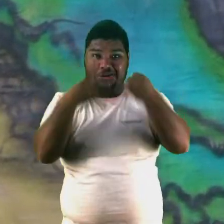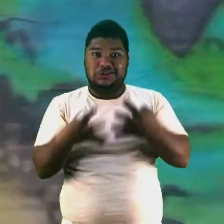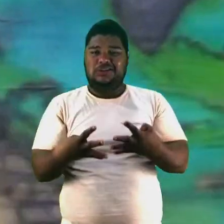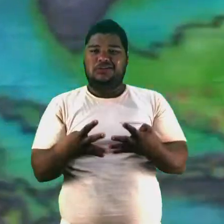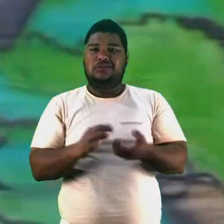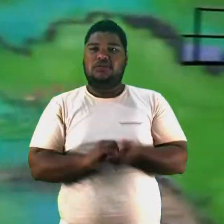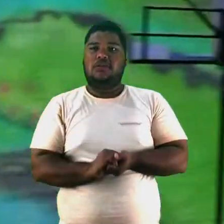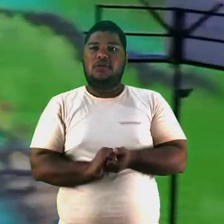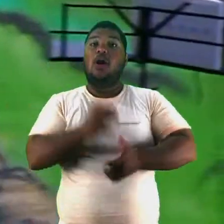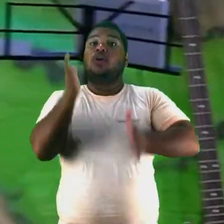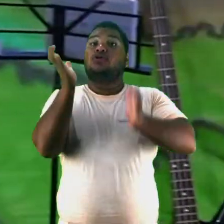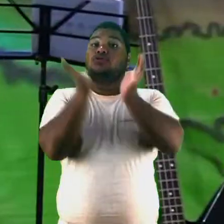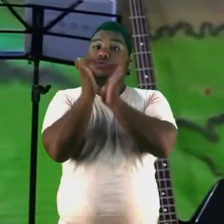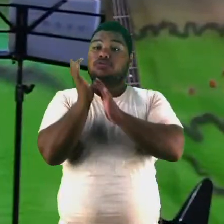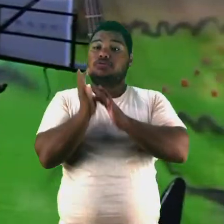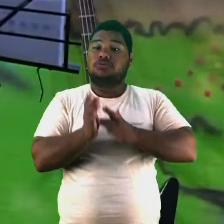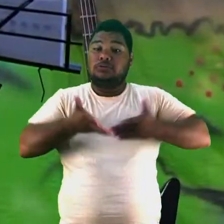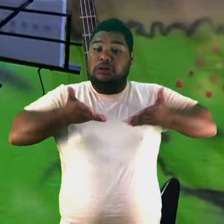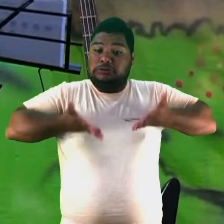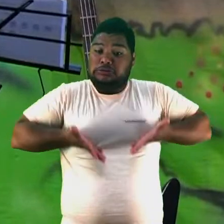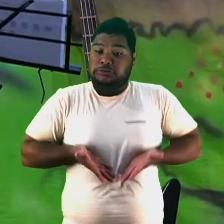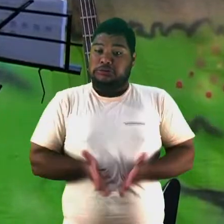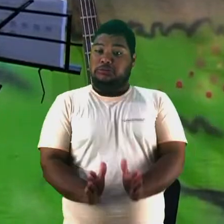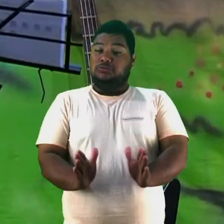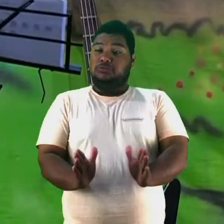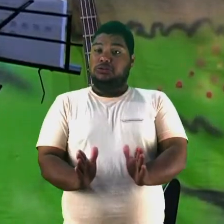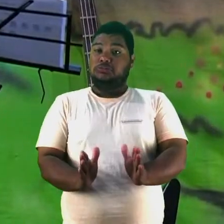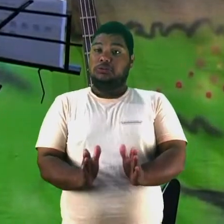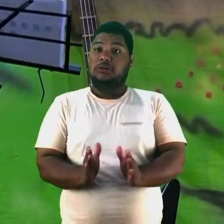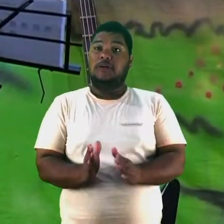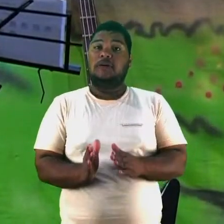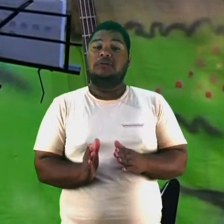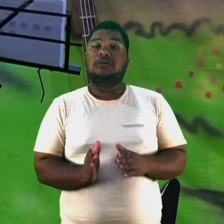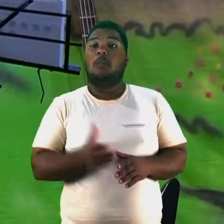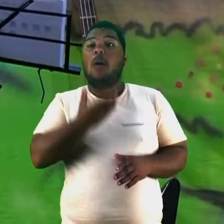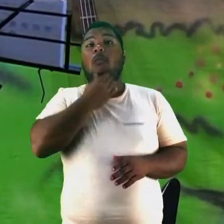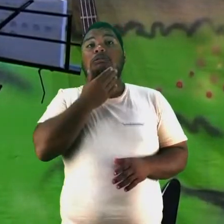Jesus nasceu de uma virgem imaculada.